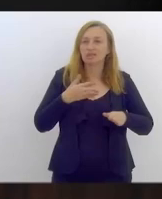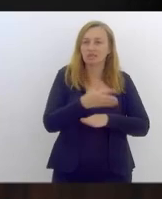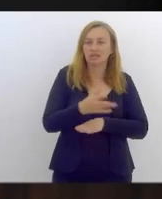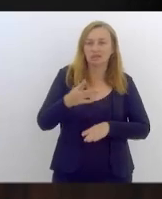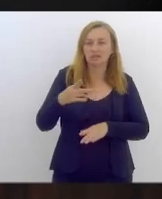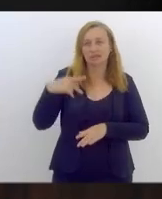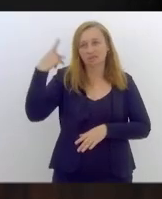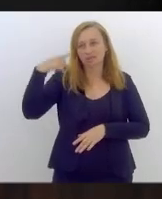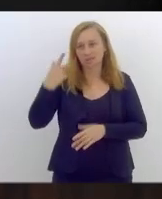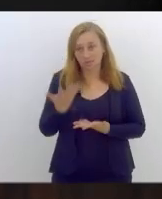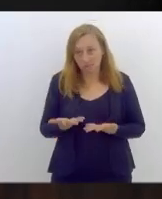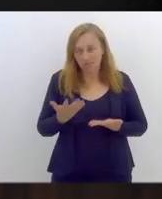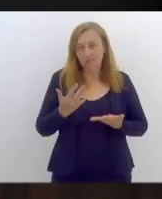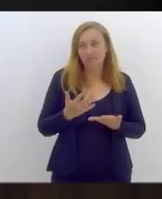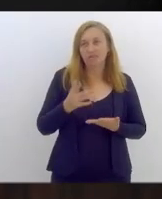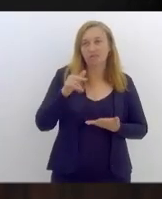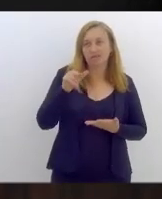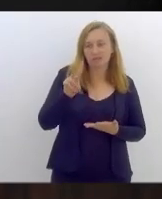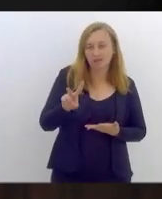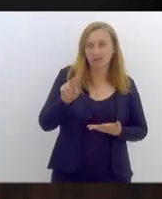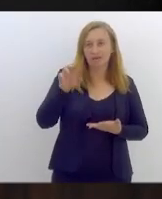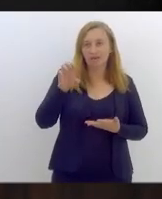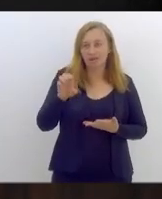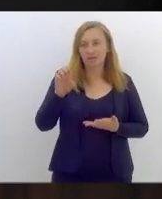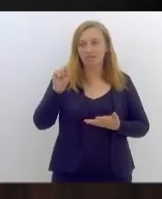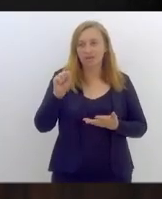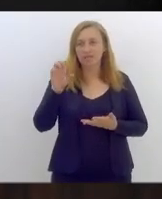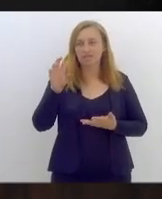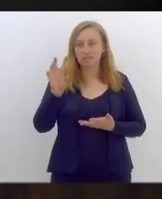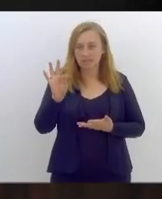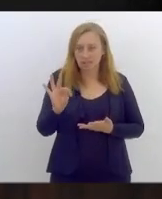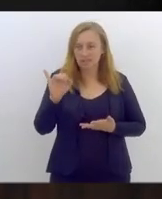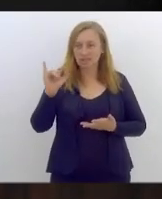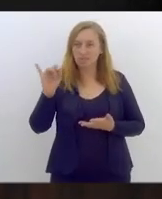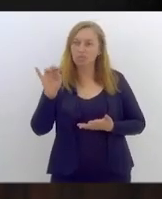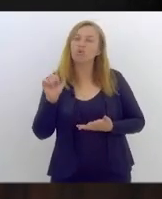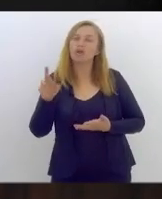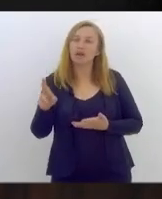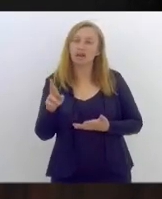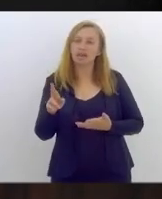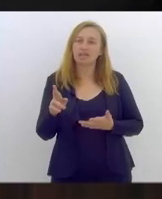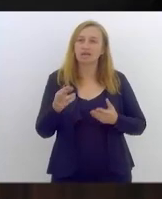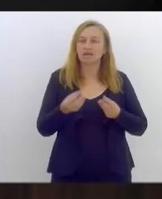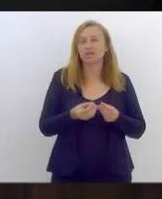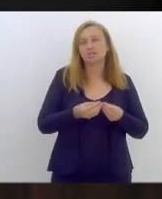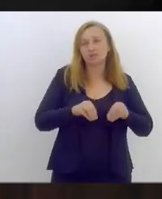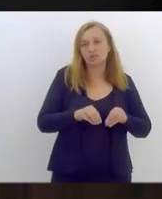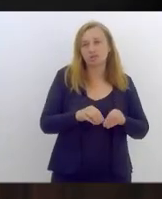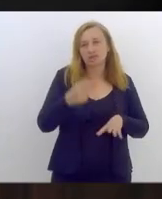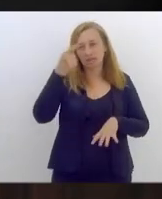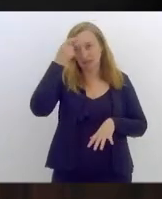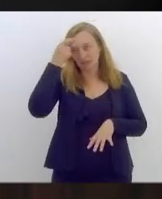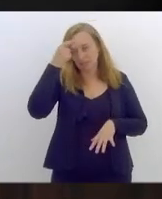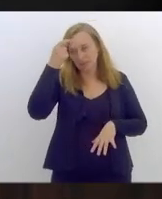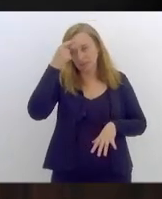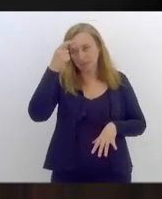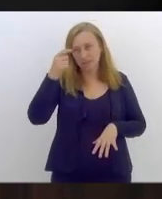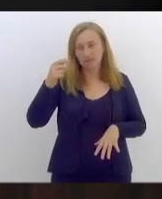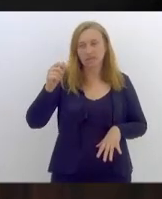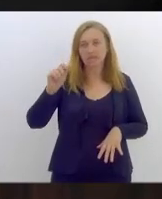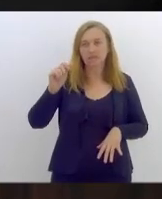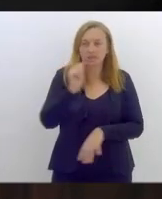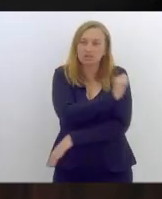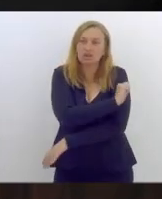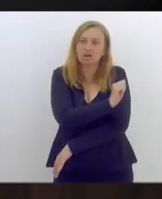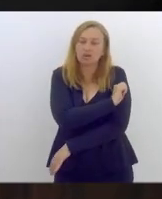vestibular. Esse vestibular que muitas vezes estraga a cabeça de alunos e alunas pretas como